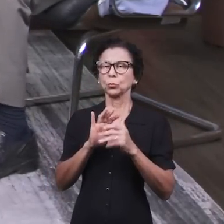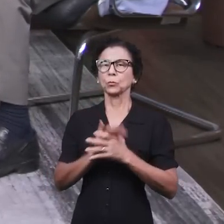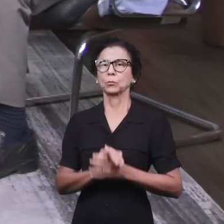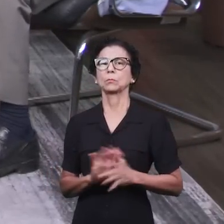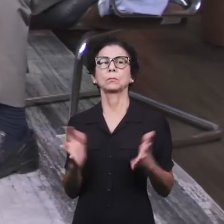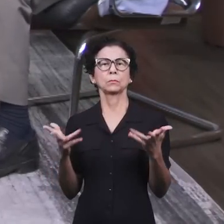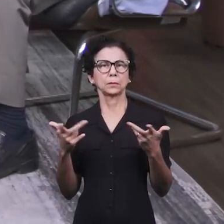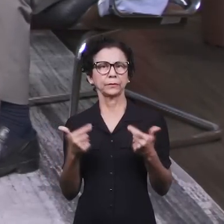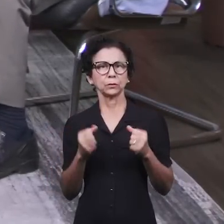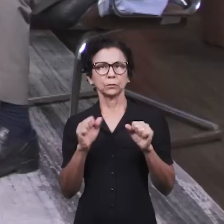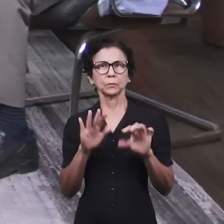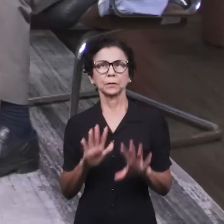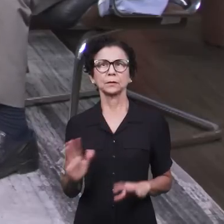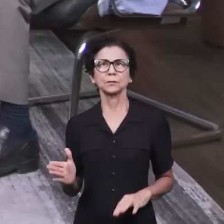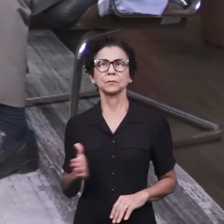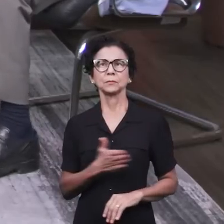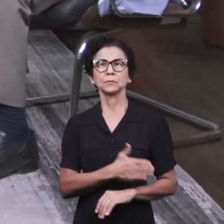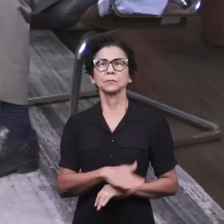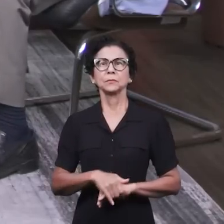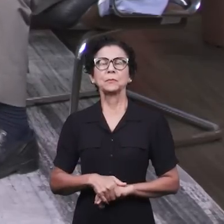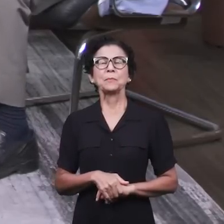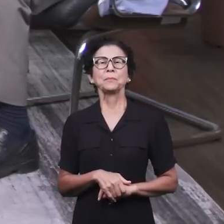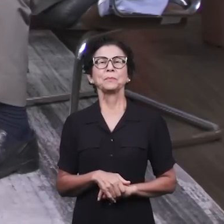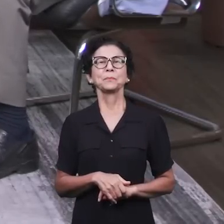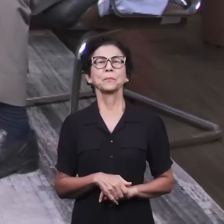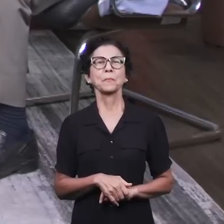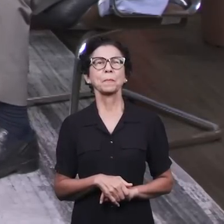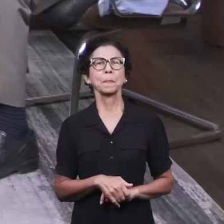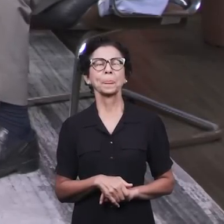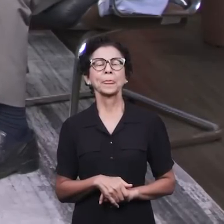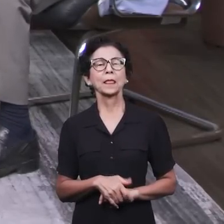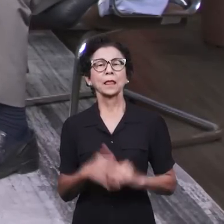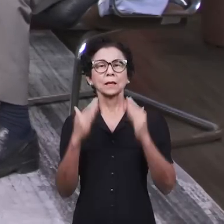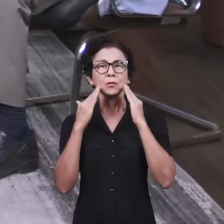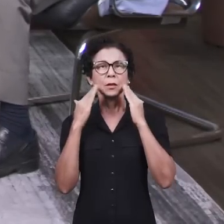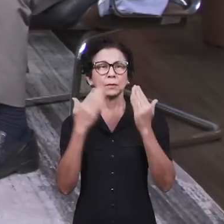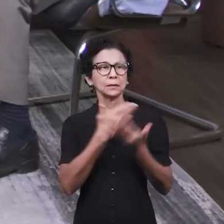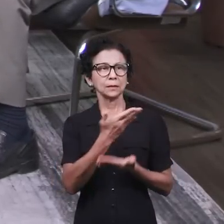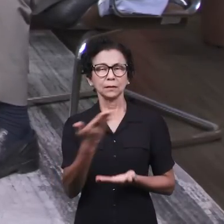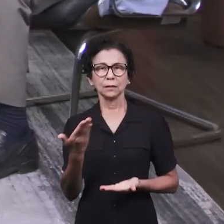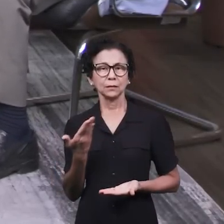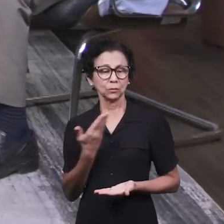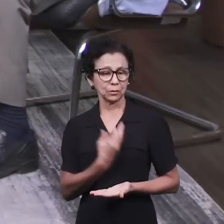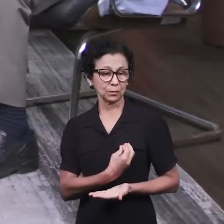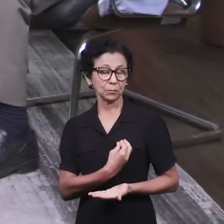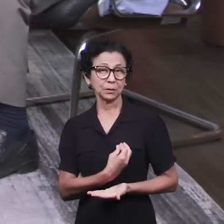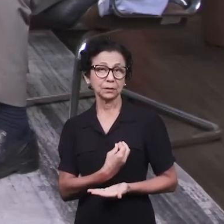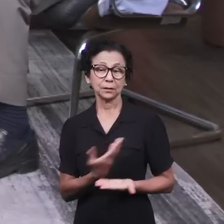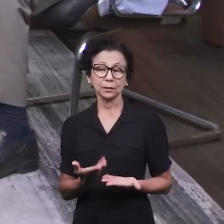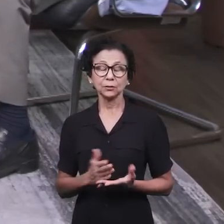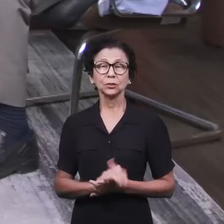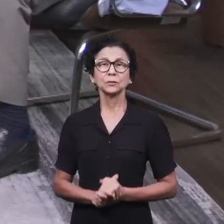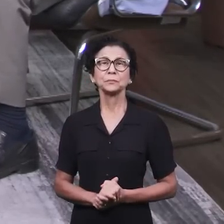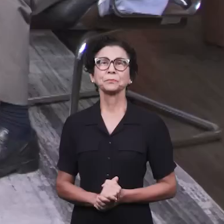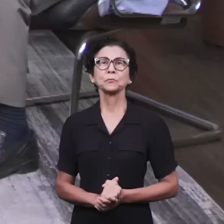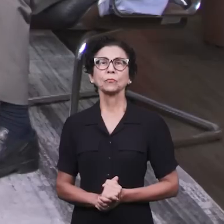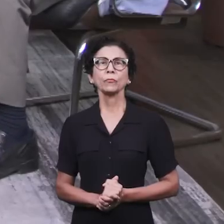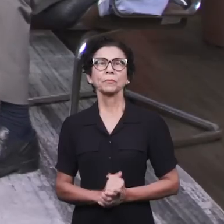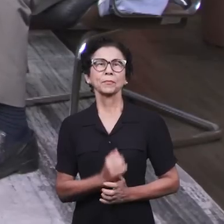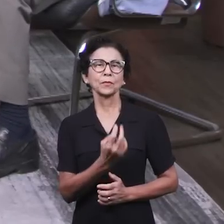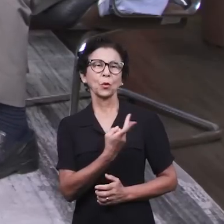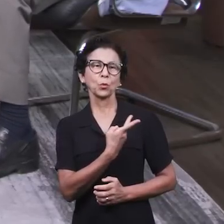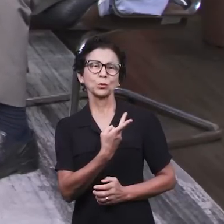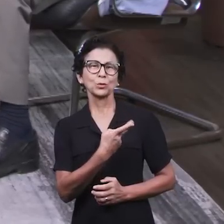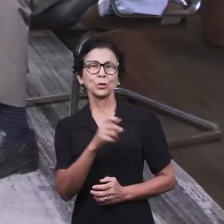Cristã Maranata. Maravilhoso. Uma bênção, uma bênção. Muito bem. O pastor Gedeu já apresentou, né? O pastor Gilson Souza tem estado conosco aqui, o pastor Sérgio